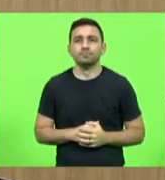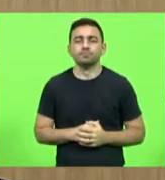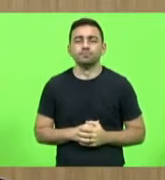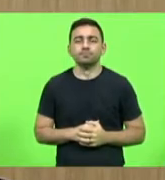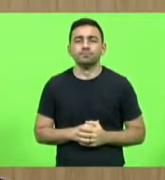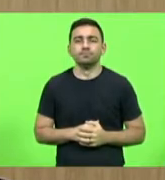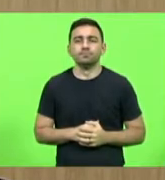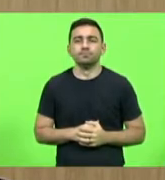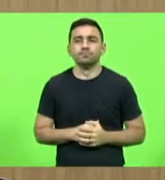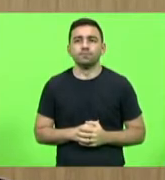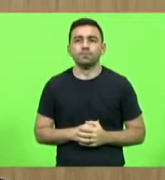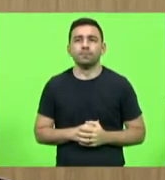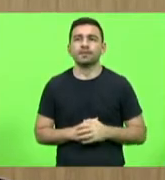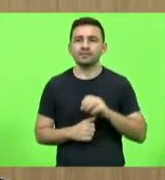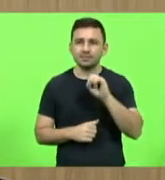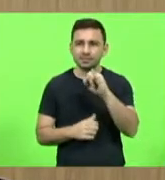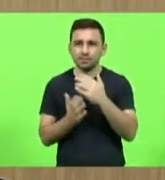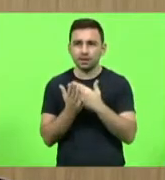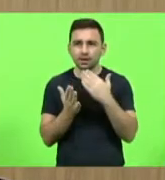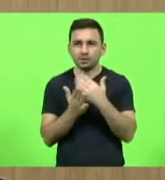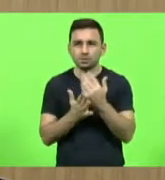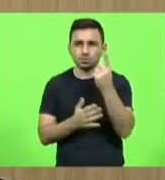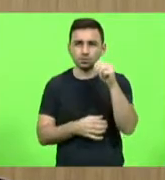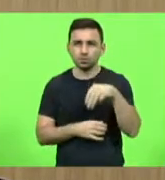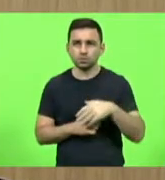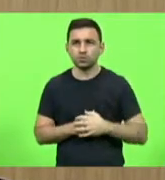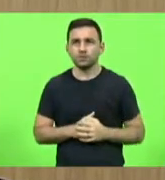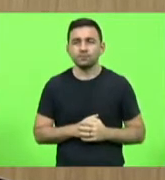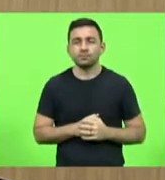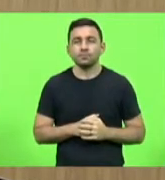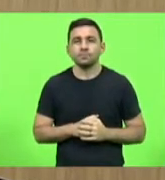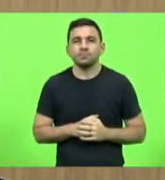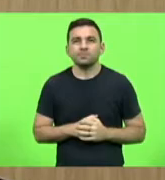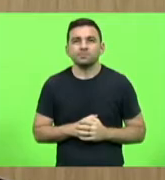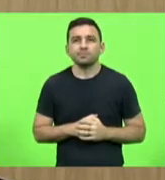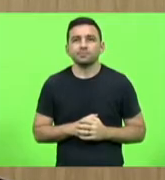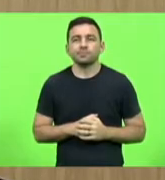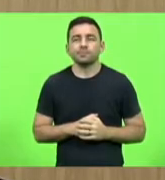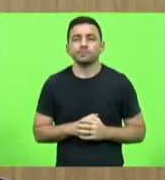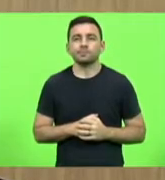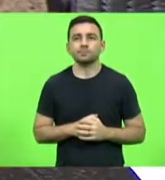Se eu possível, me puder me dar 30 segundos, um minutinho. Mais um minuto, deputado.